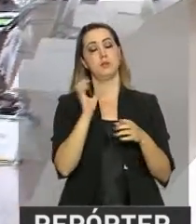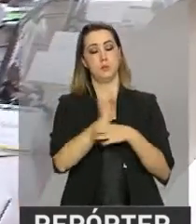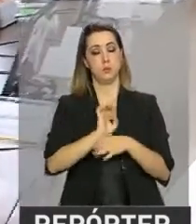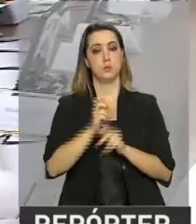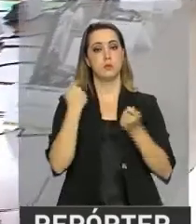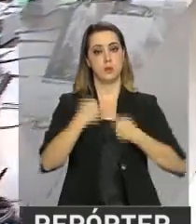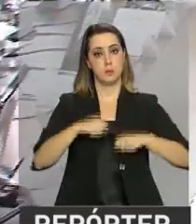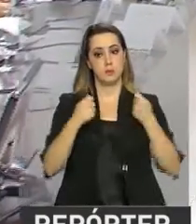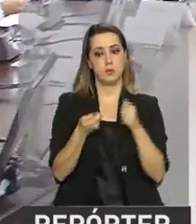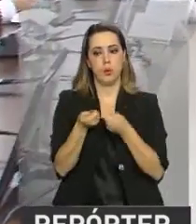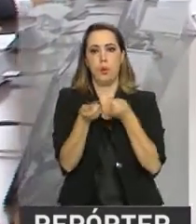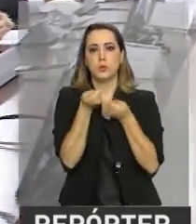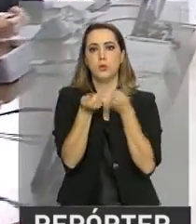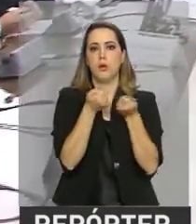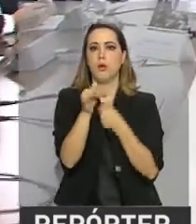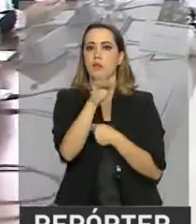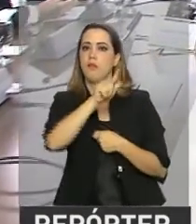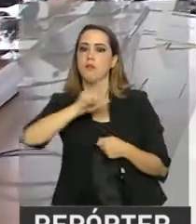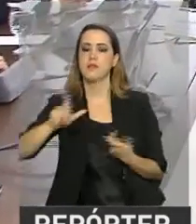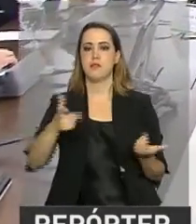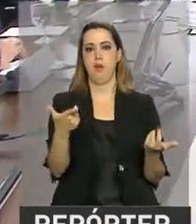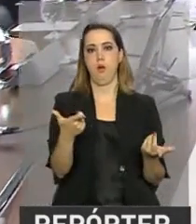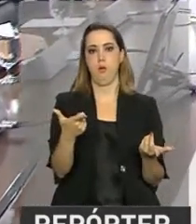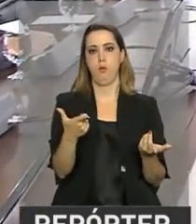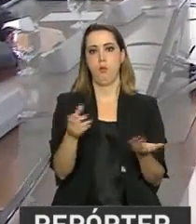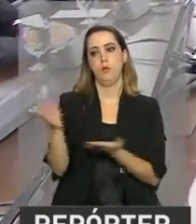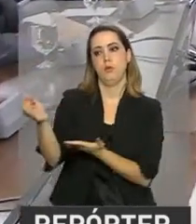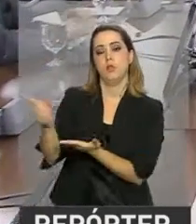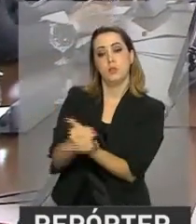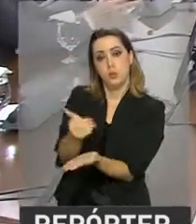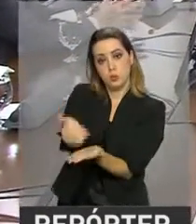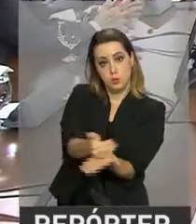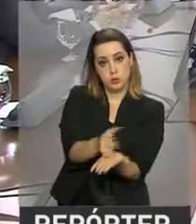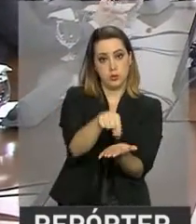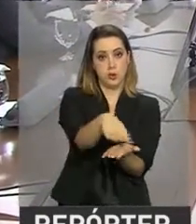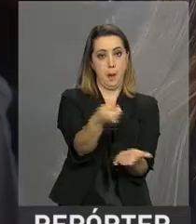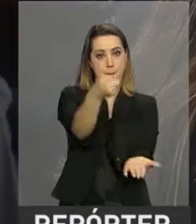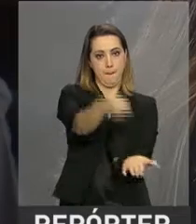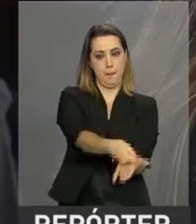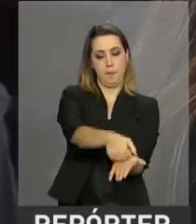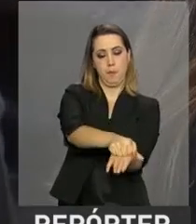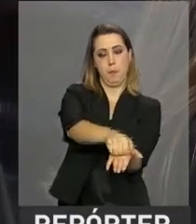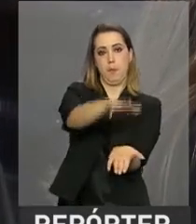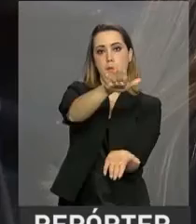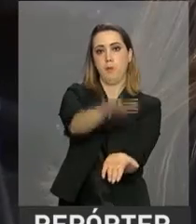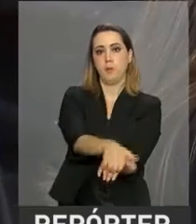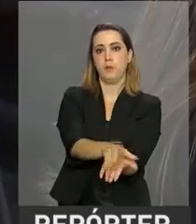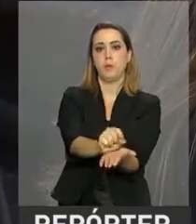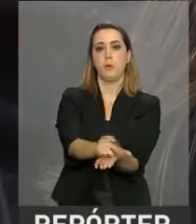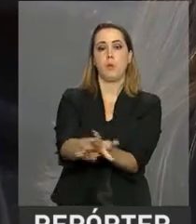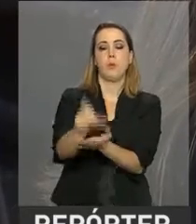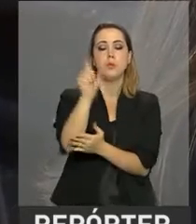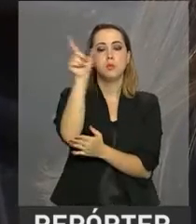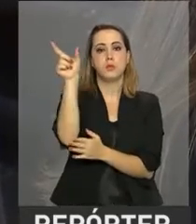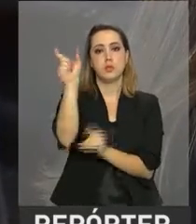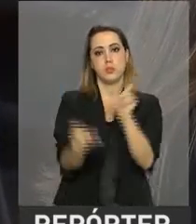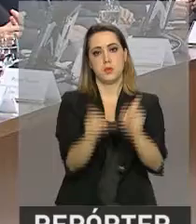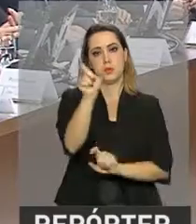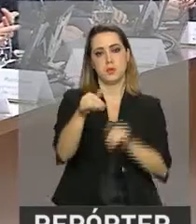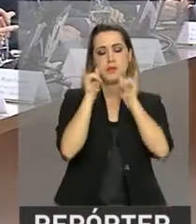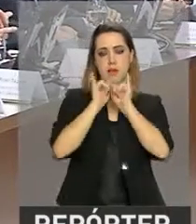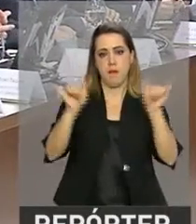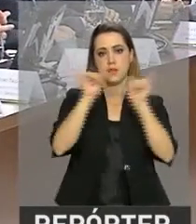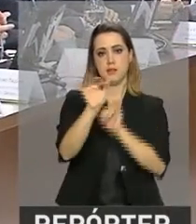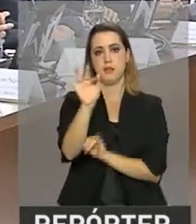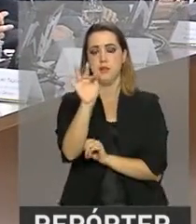ajuste fiscal. Esse dinheiro vem de parte do valor da multa paga pelos contribuintes que repatriaram recursos do exterior. E